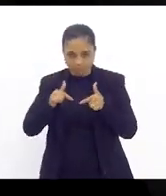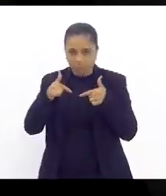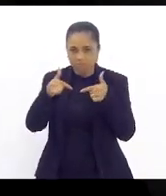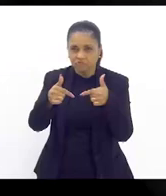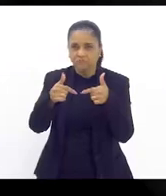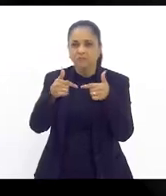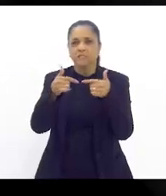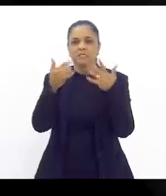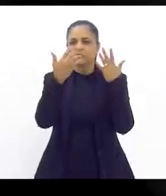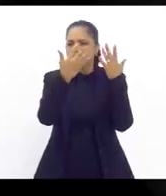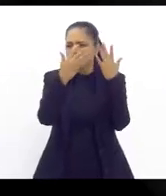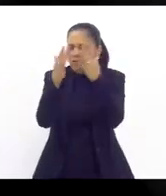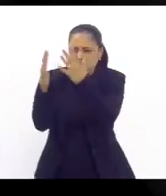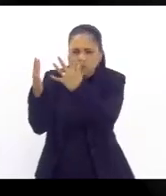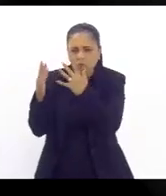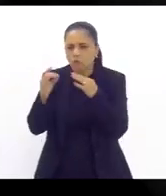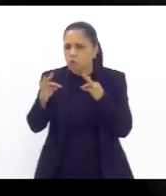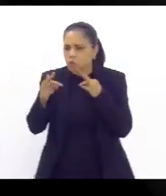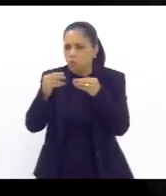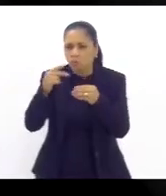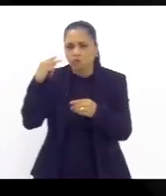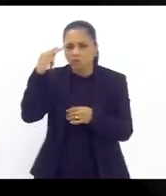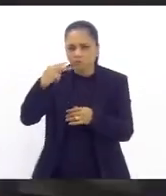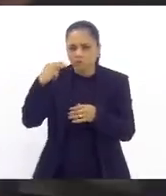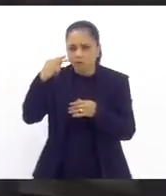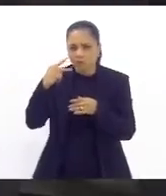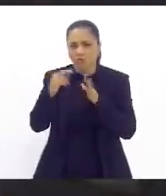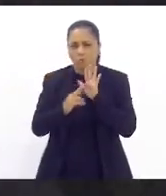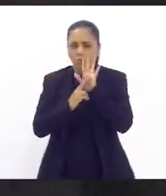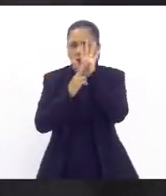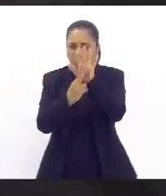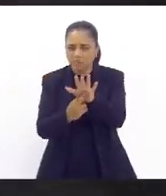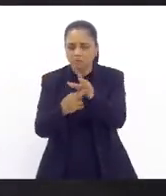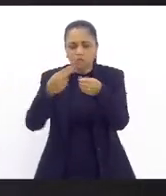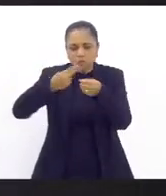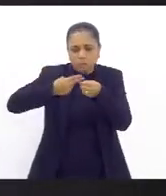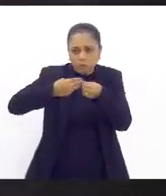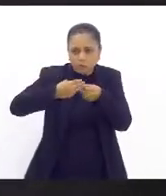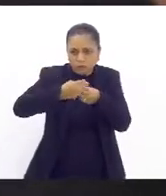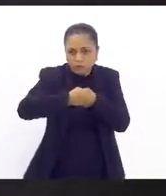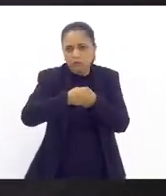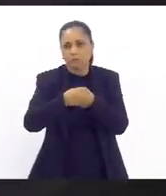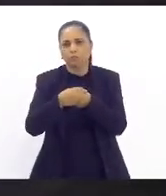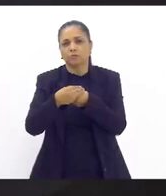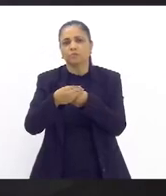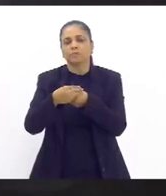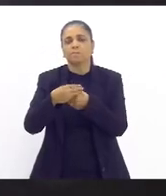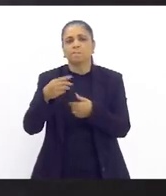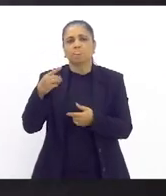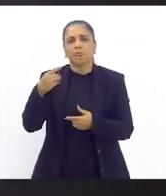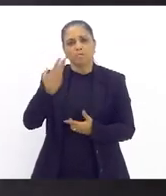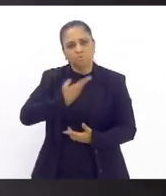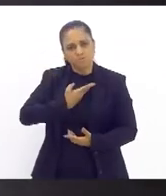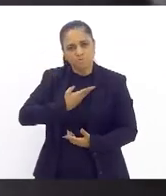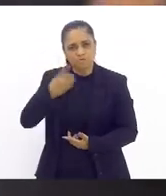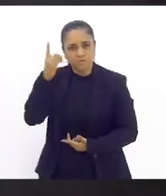vereadores que vieram aqui representar seus municípios aos colegas deputados que se dispuseram a estar aqui da sua